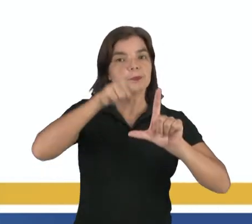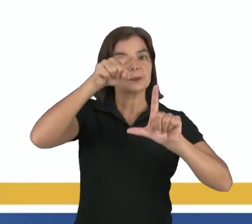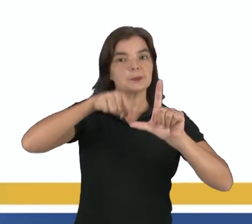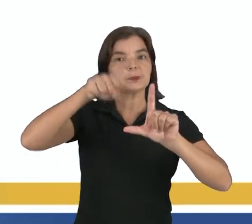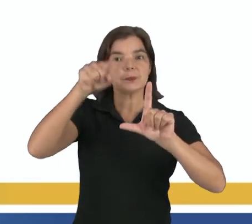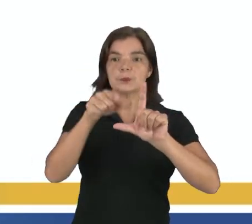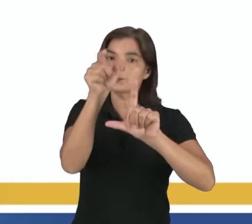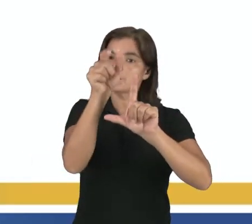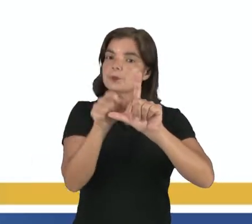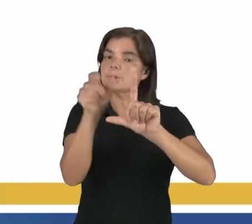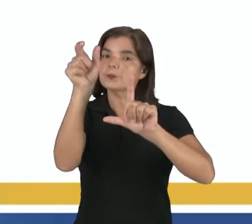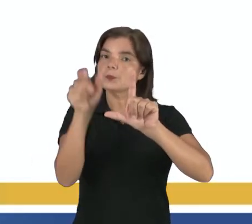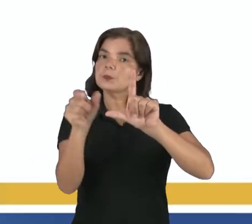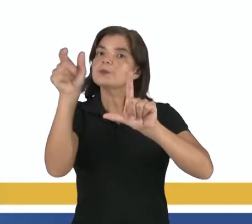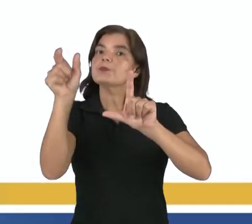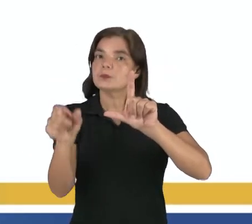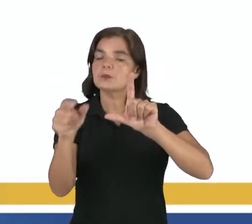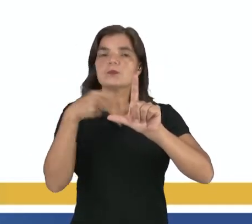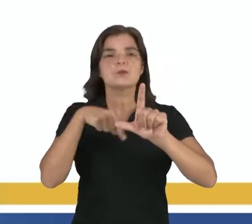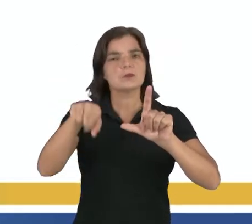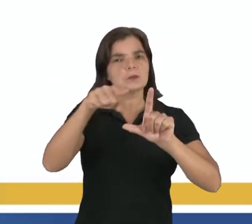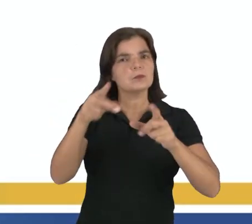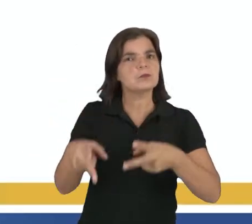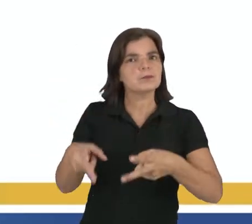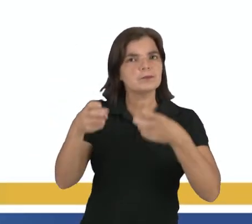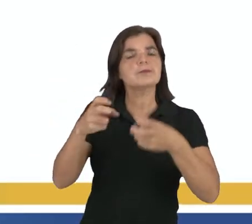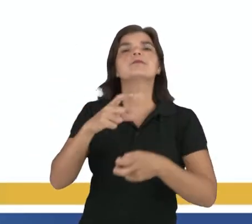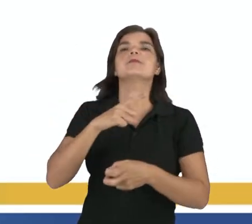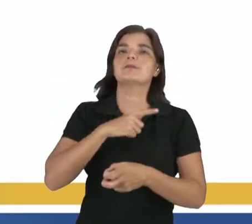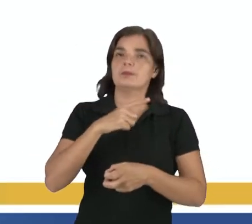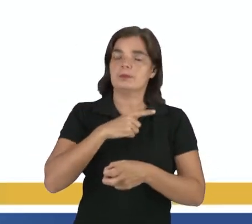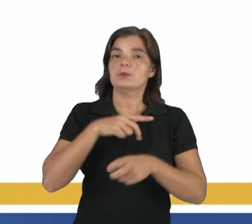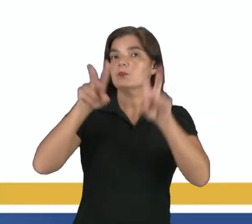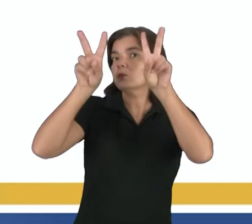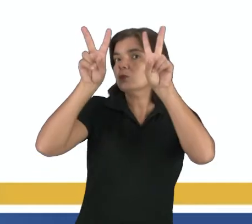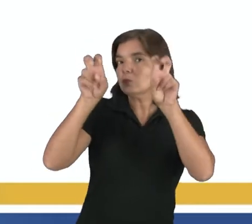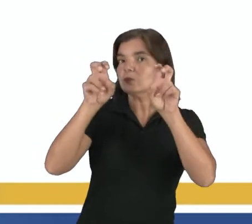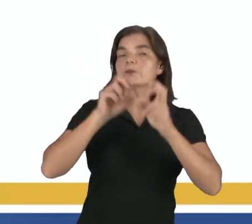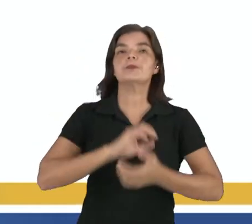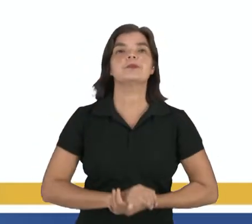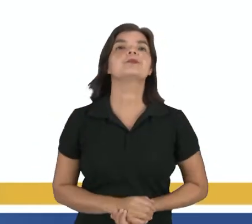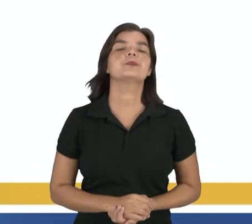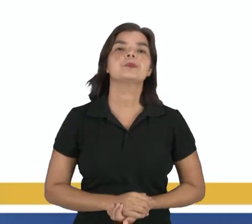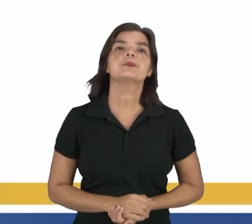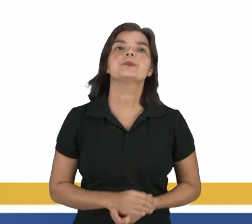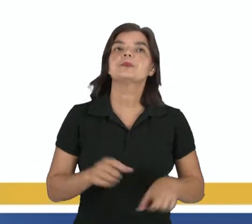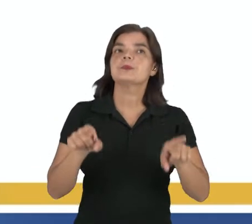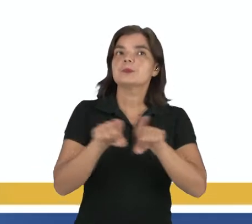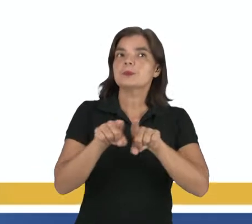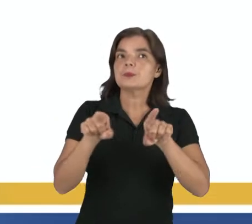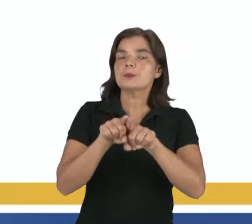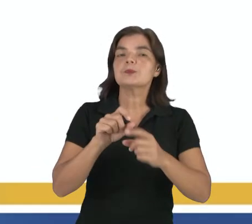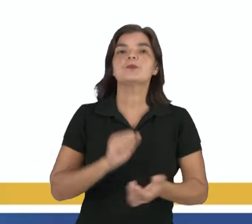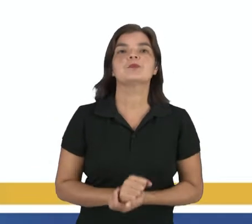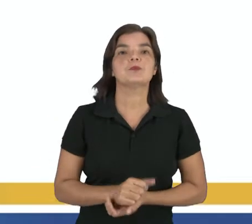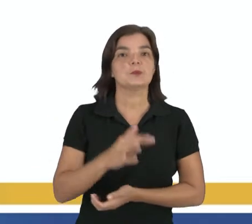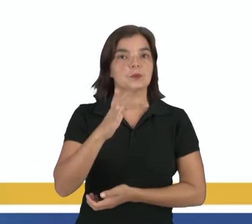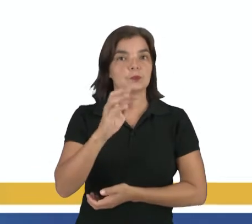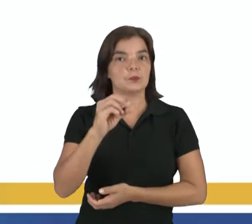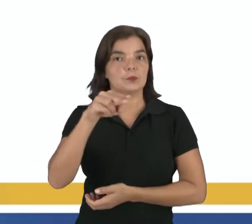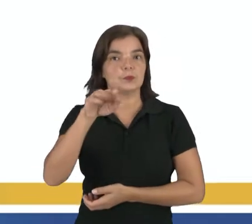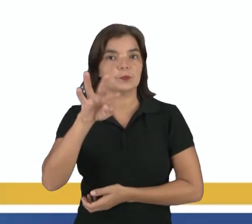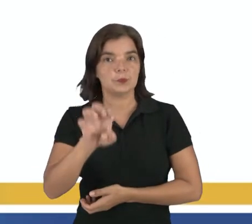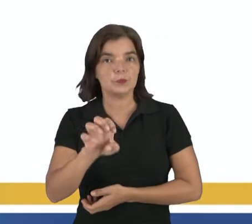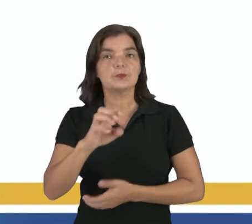coluna, e aí neles vocês percebem que nós temos um tema, nós temos também a